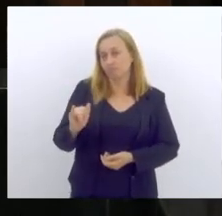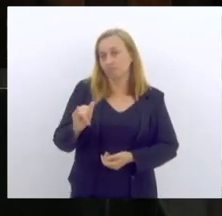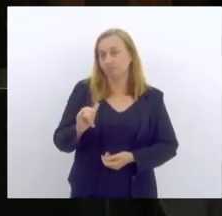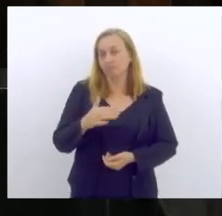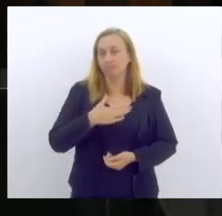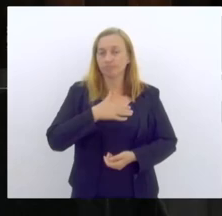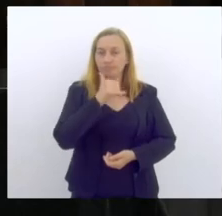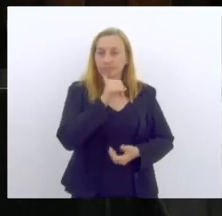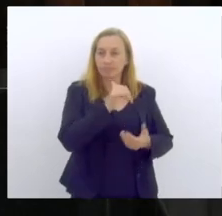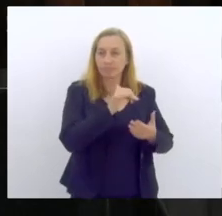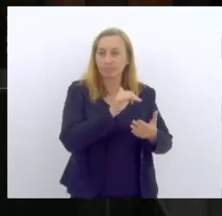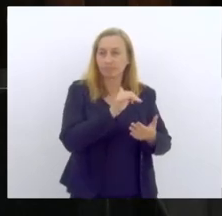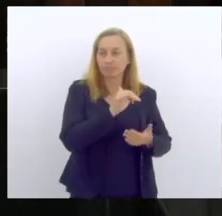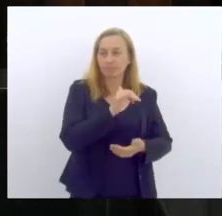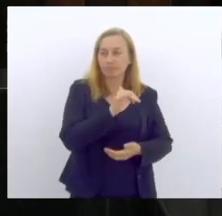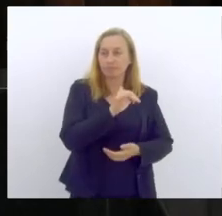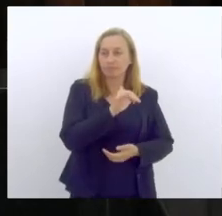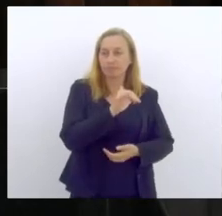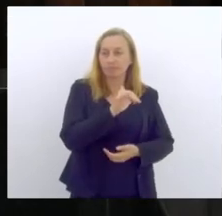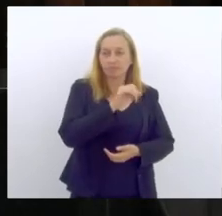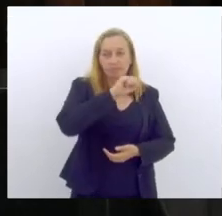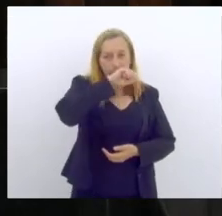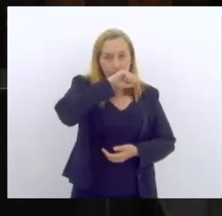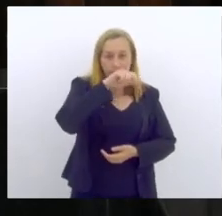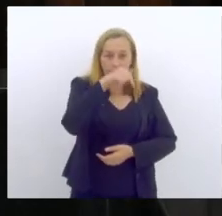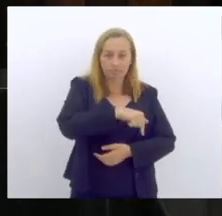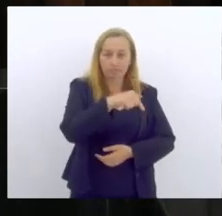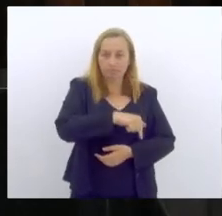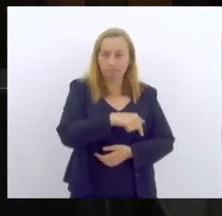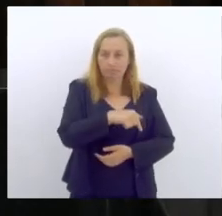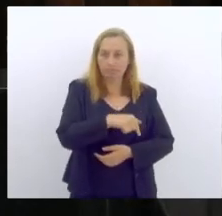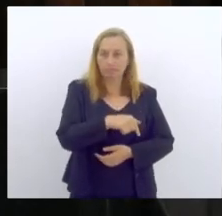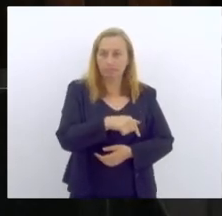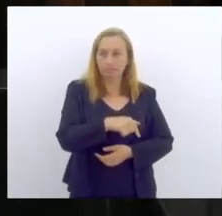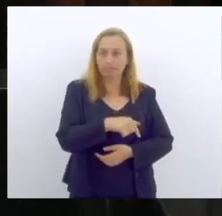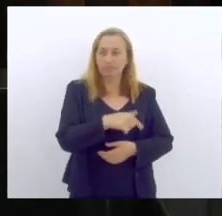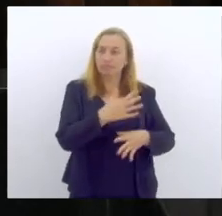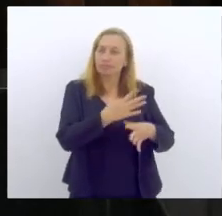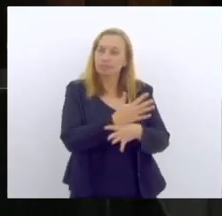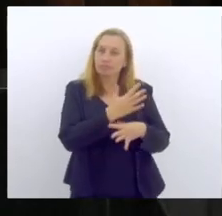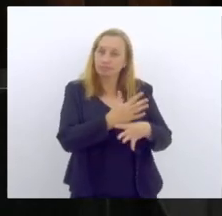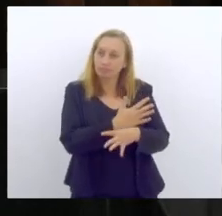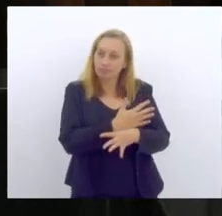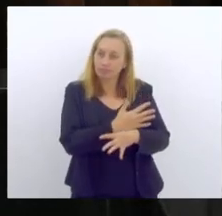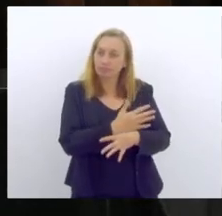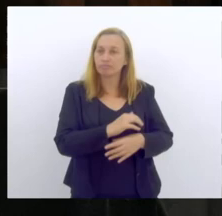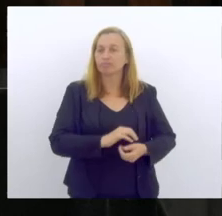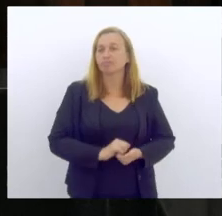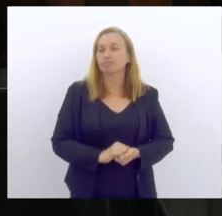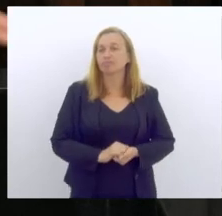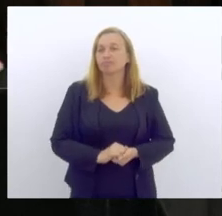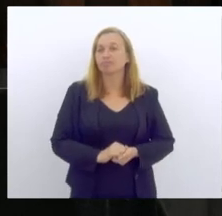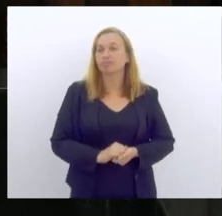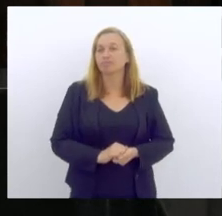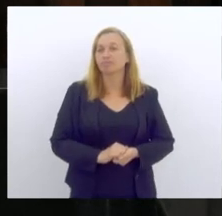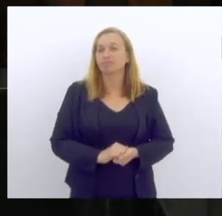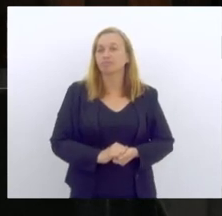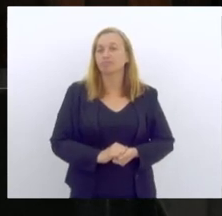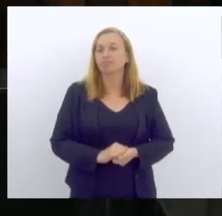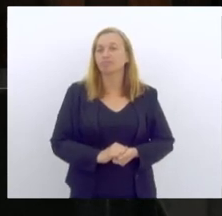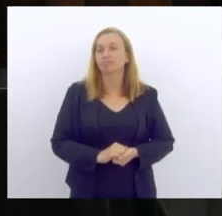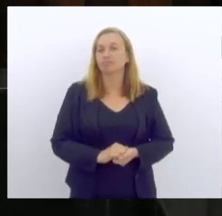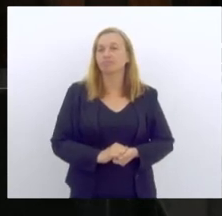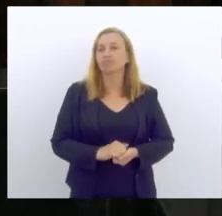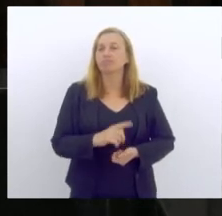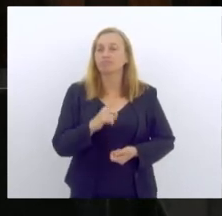aqui pelo centro da cidade onde nós estamos né Depois operando ela e aqui teve